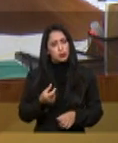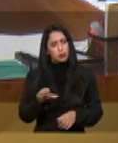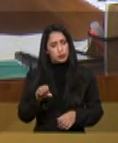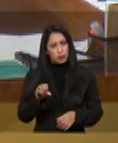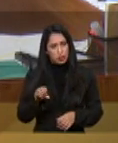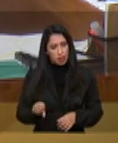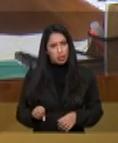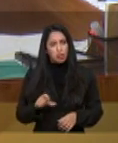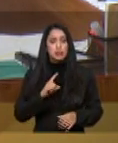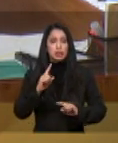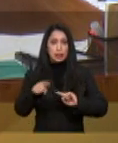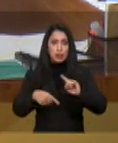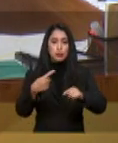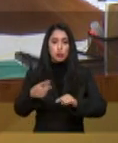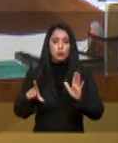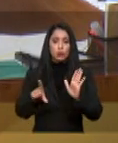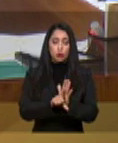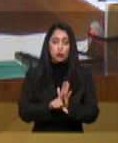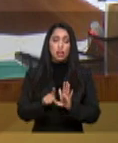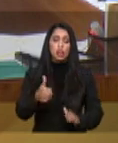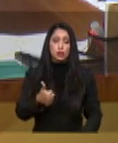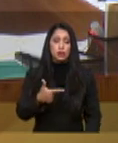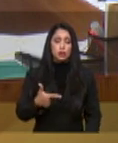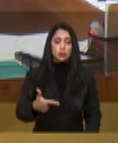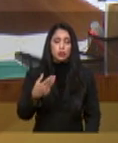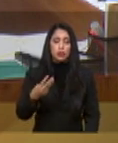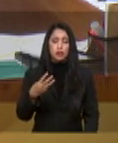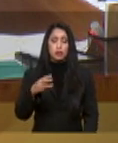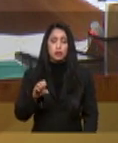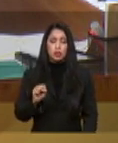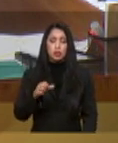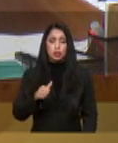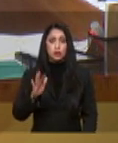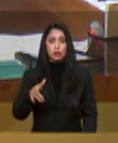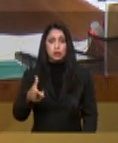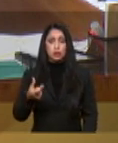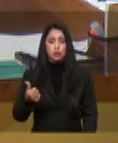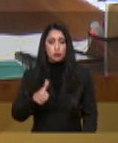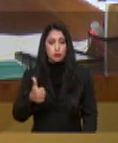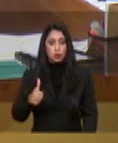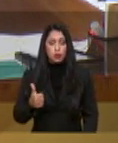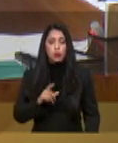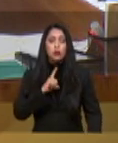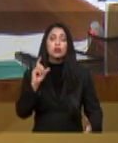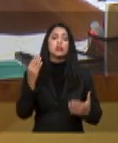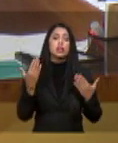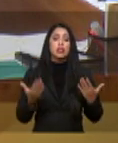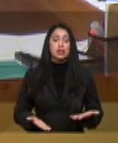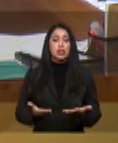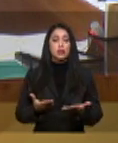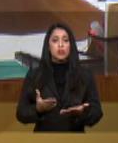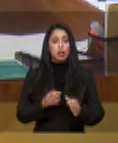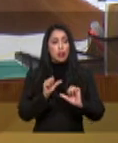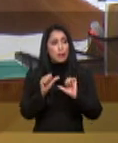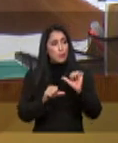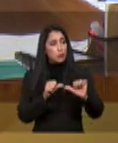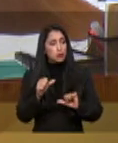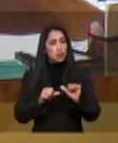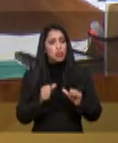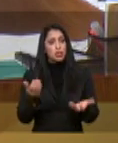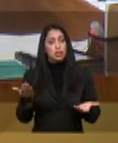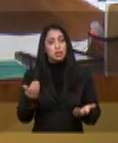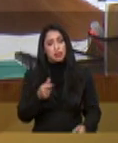posteriormente convertida na Lei 12.382 de 2011, razão autorizativa ao manejo da presente